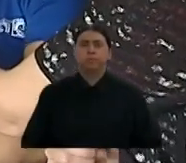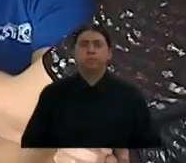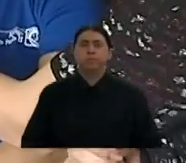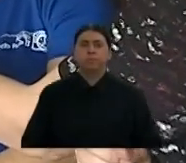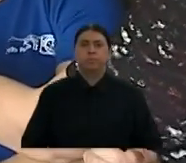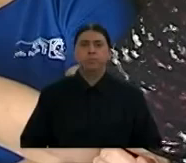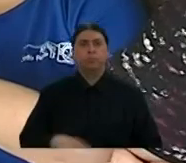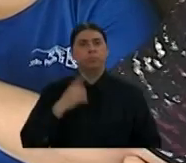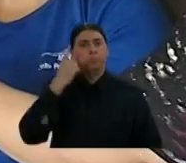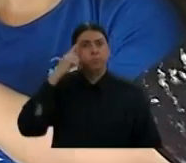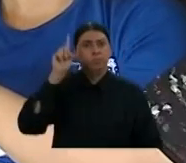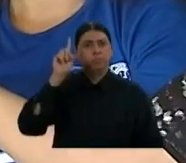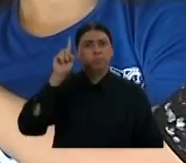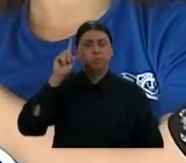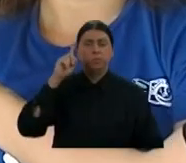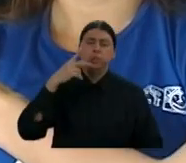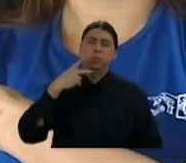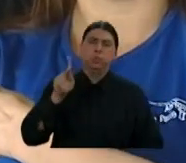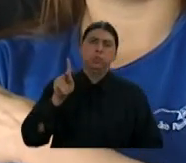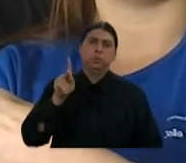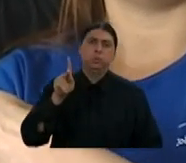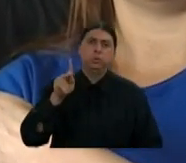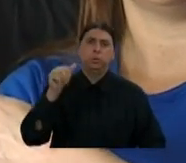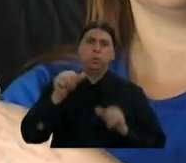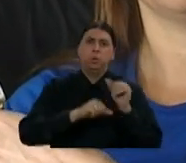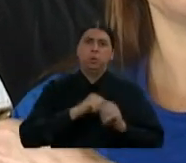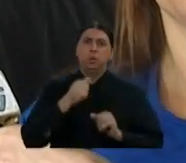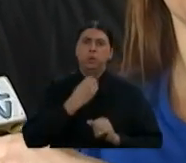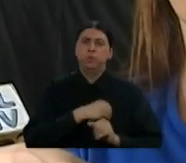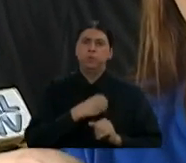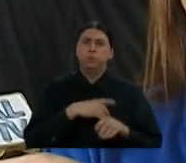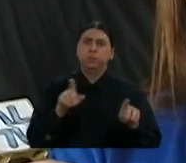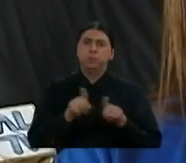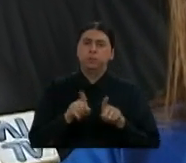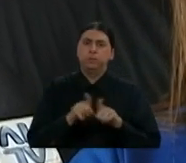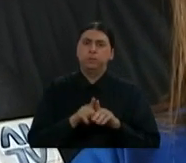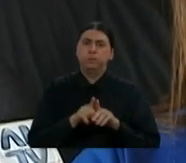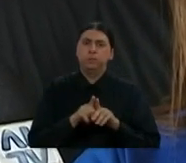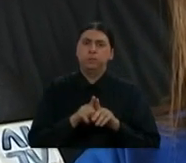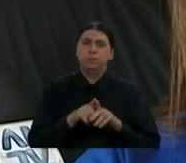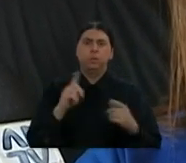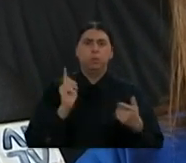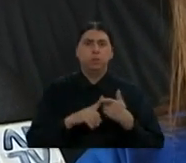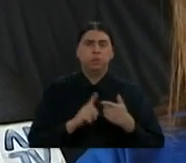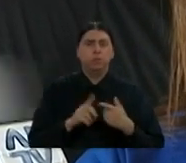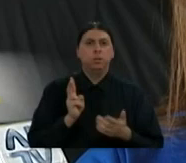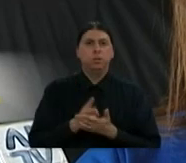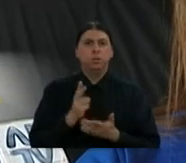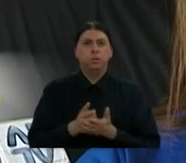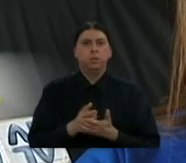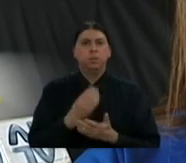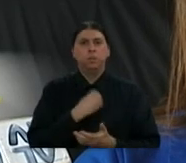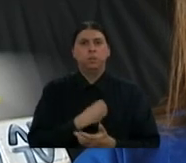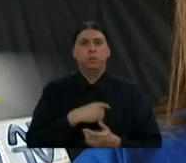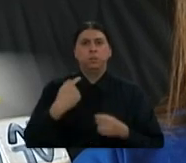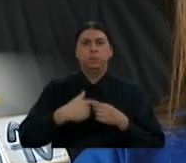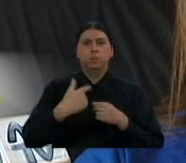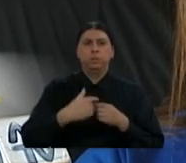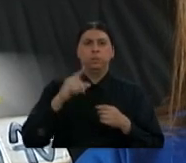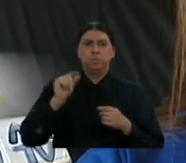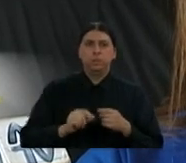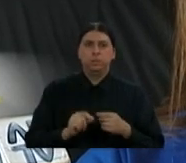de mudar um pouco de vida também se viu numa cidadezinha só lá